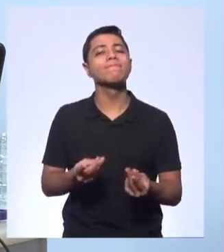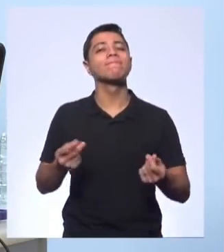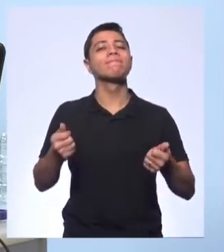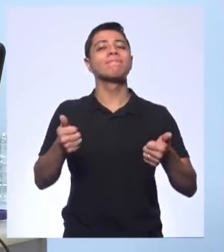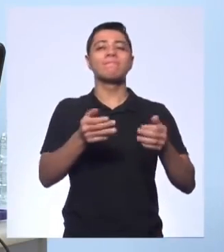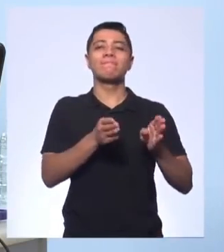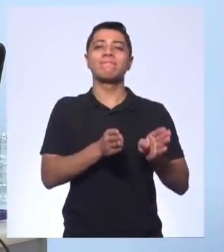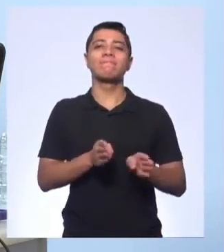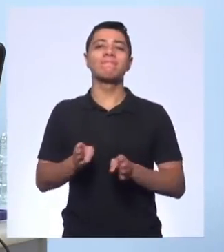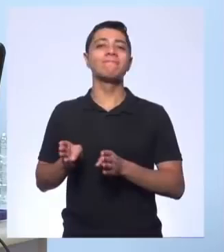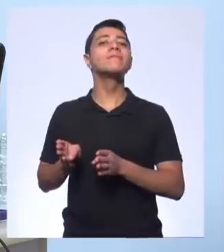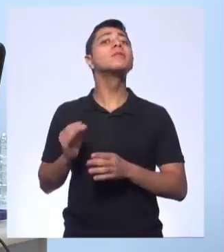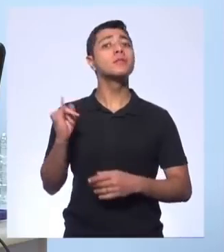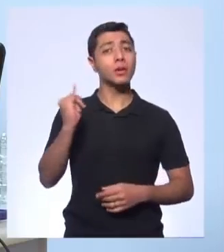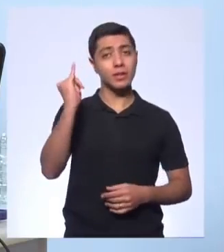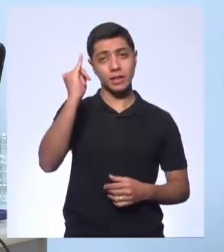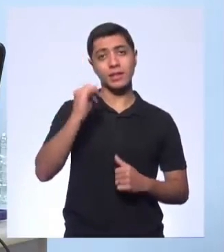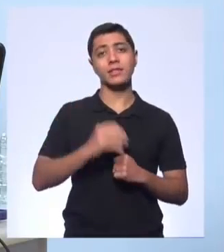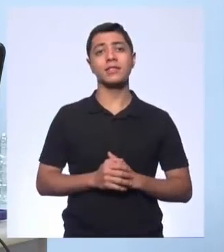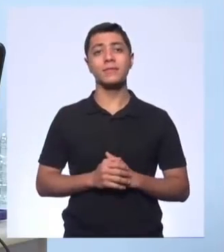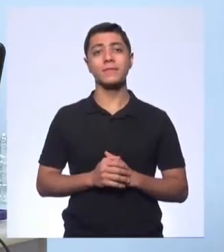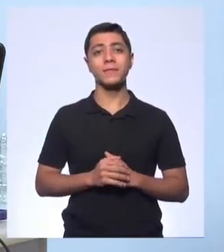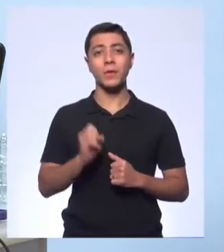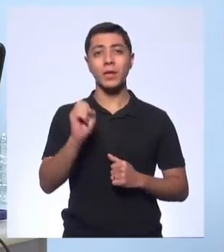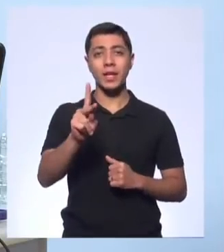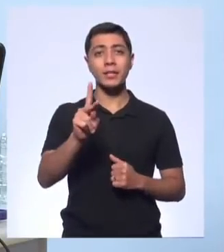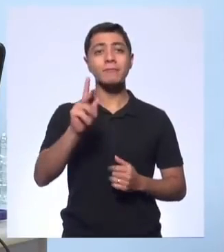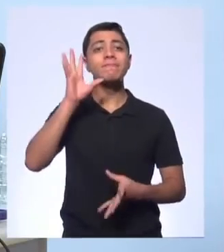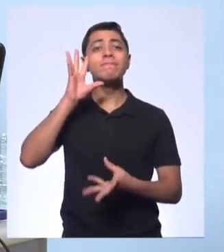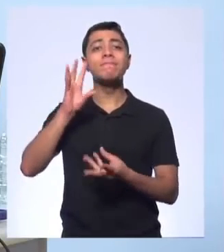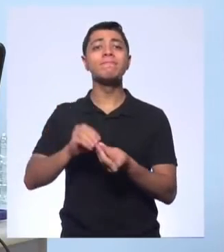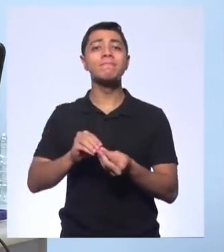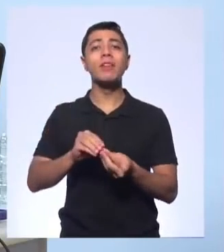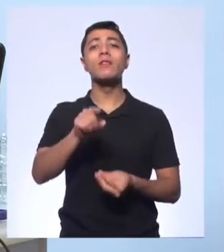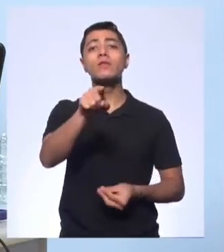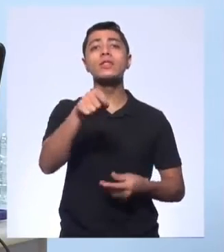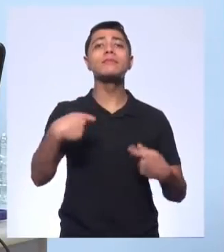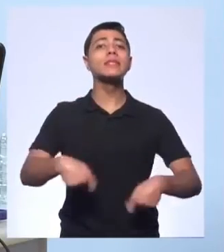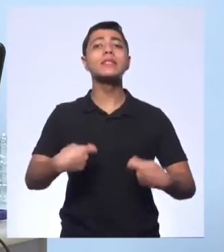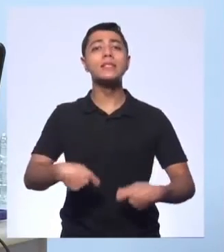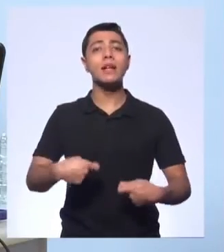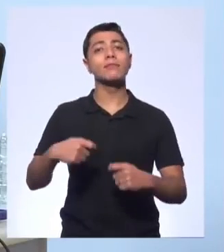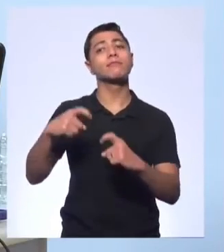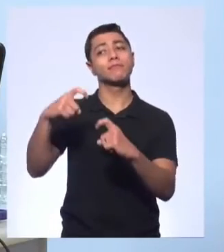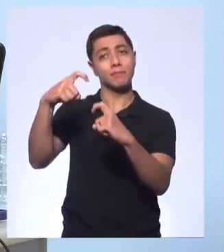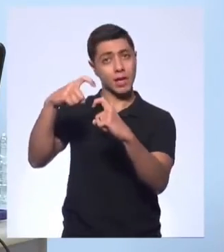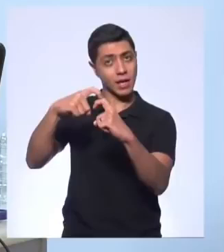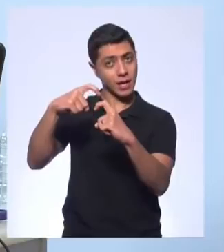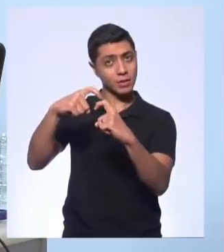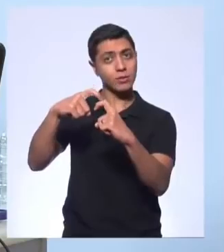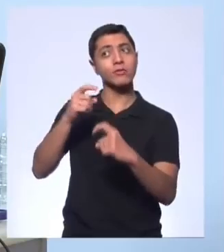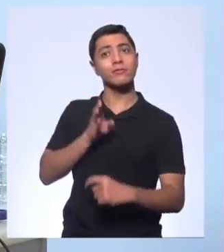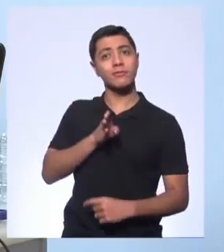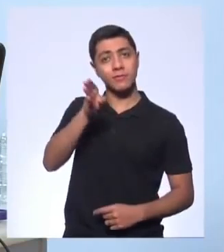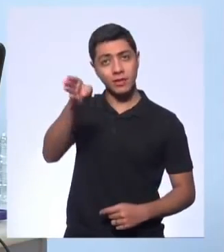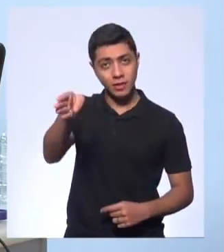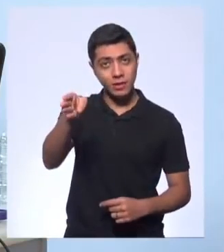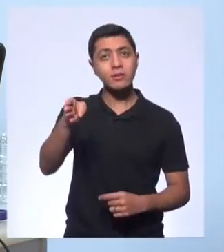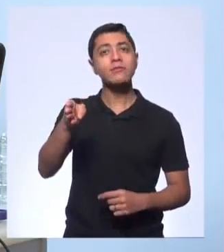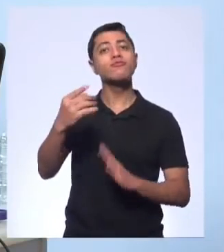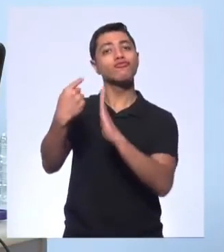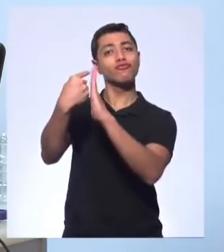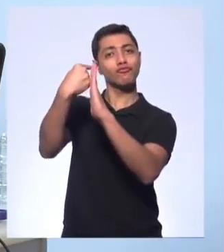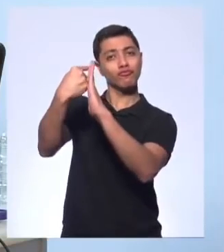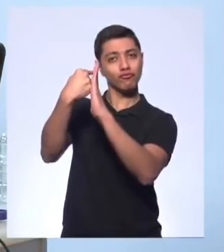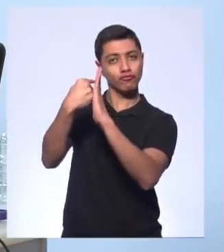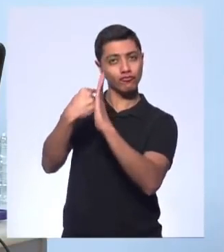ações contribuem para a sua saúde individual. Então, você ter um acompanhamento médico, na medida do possível, né, com um